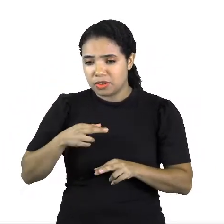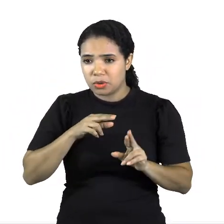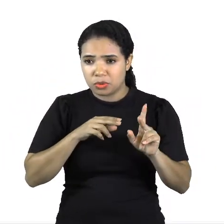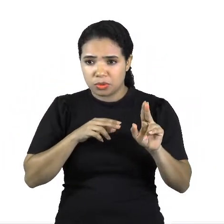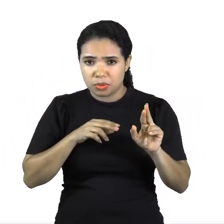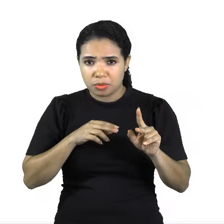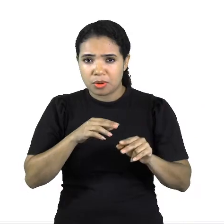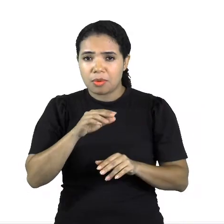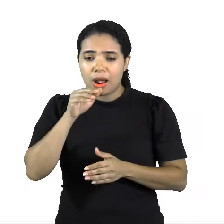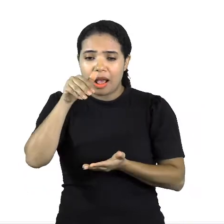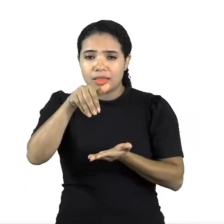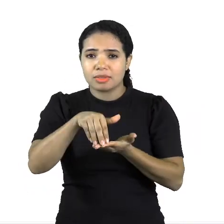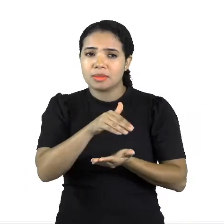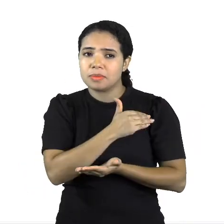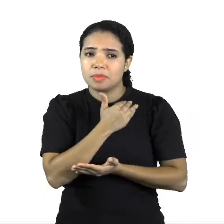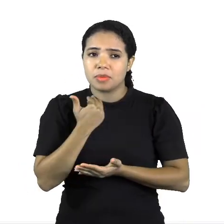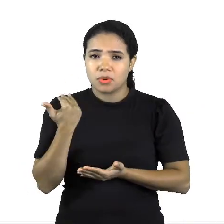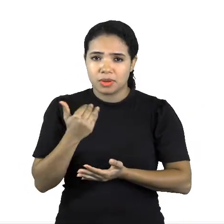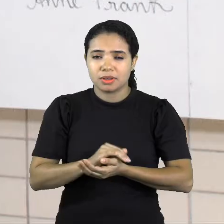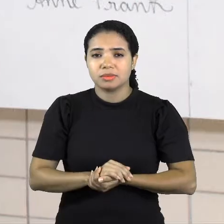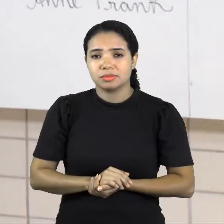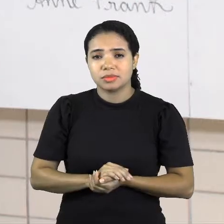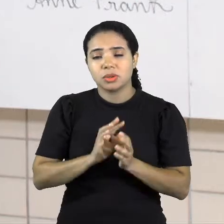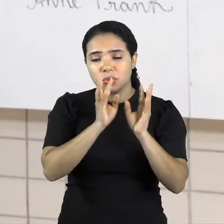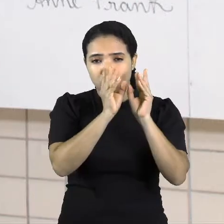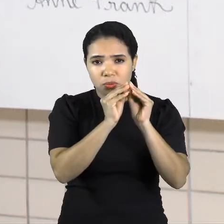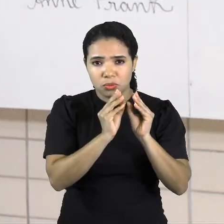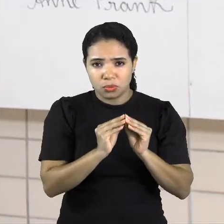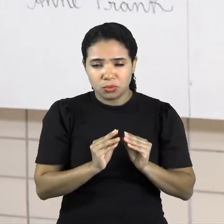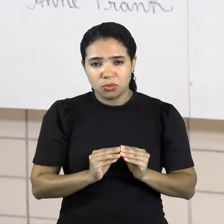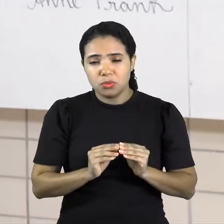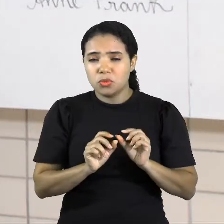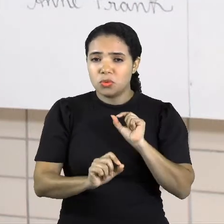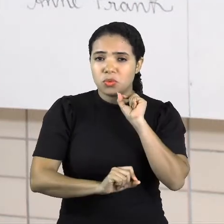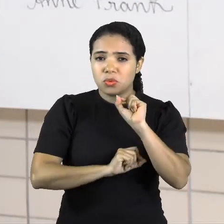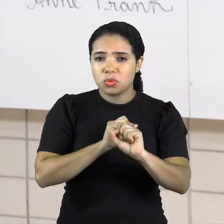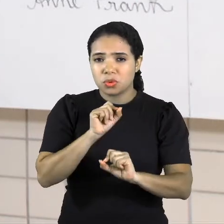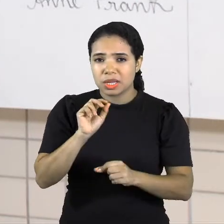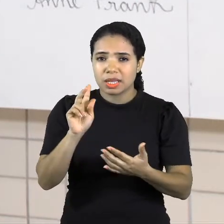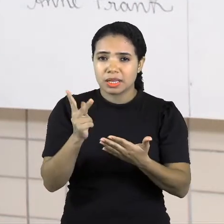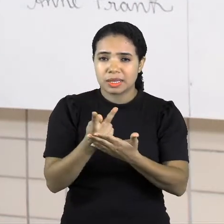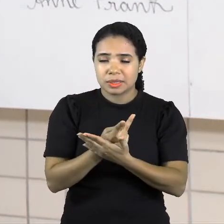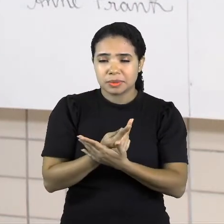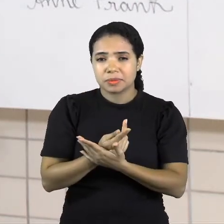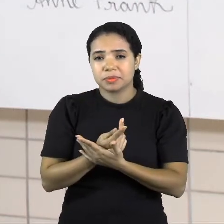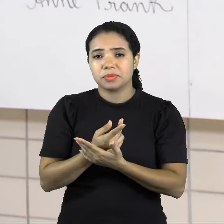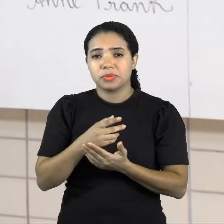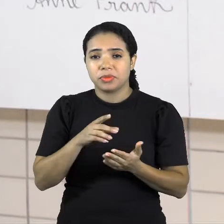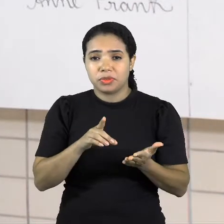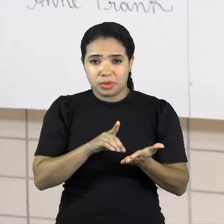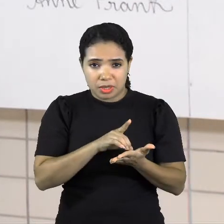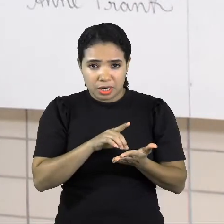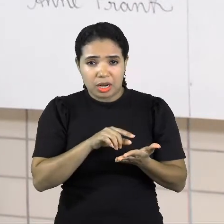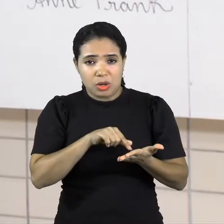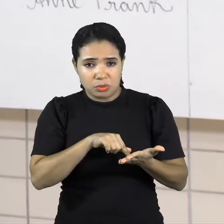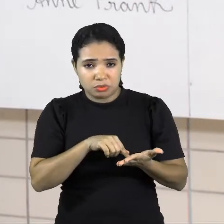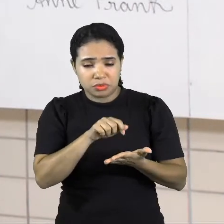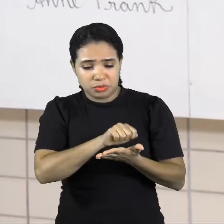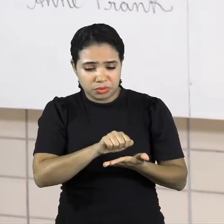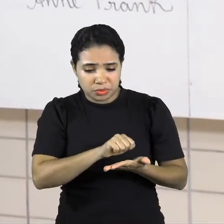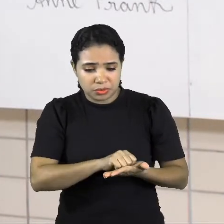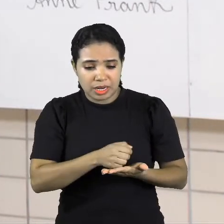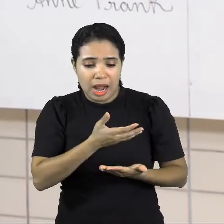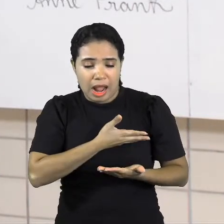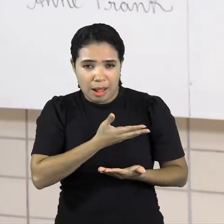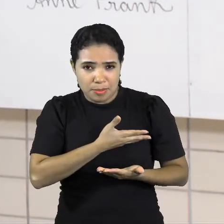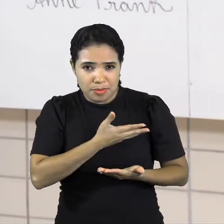até sua morte. Então, a gente tem um pouquinho do resumo do que ela fala, né? Vocês observam que o diário se torna a grande amiga